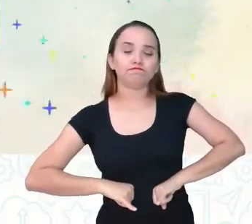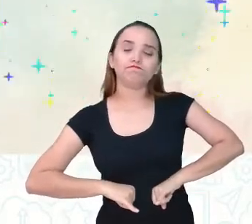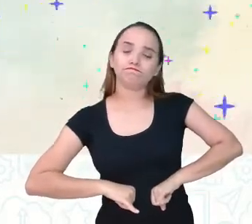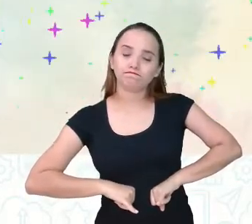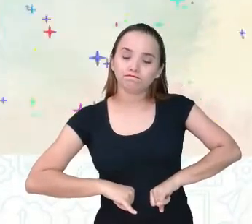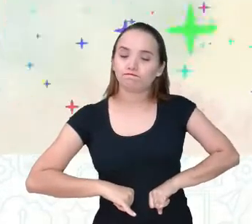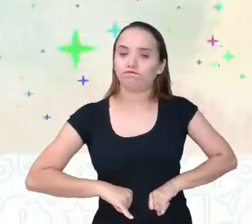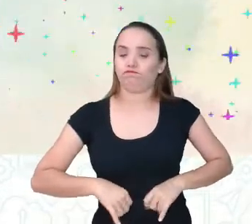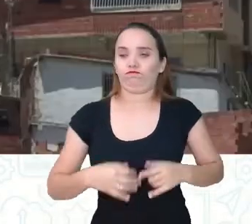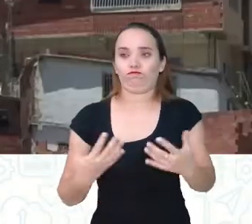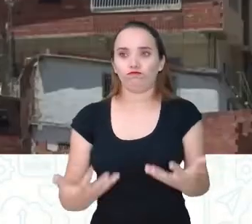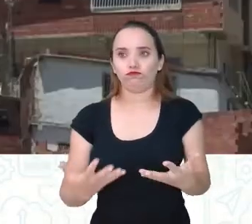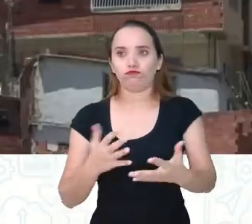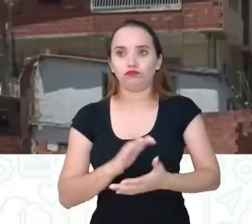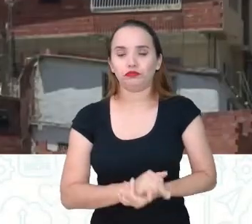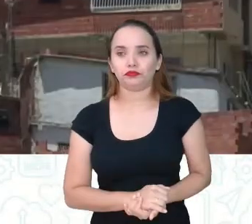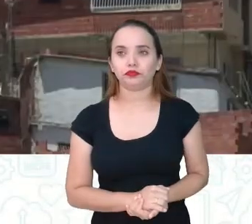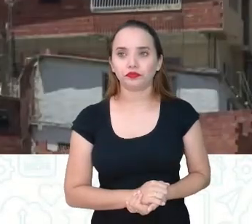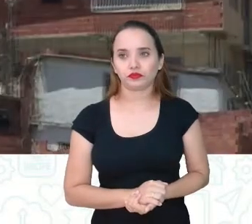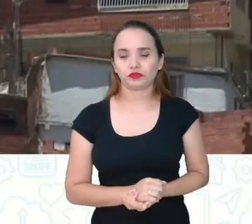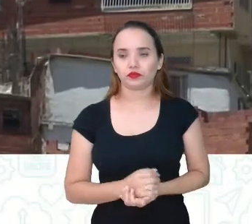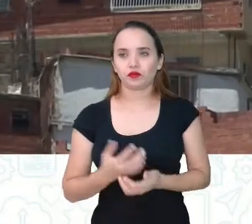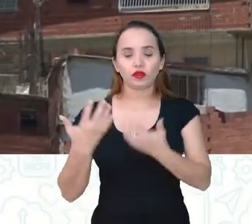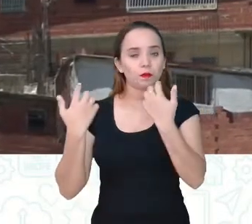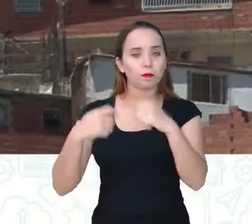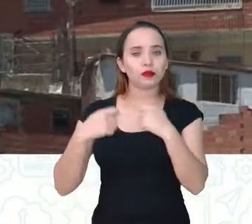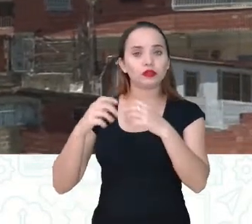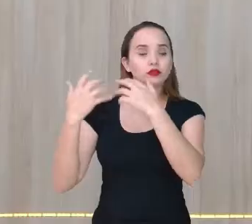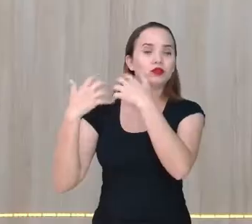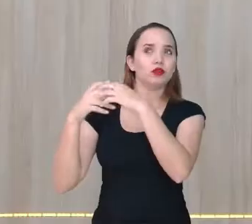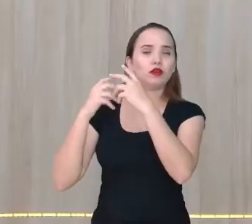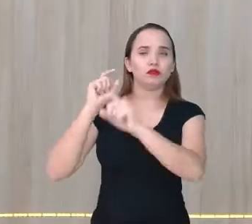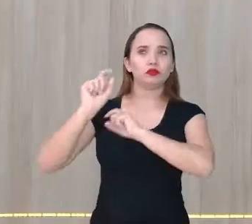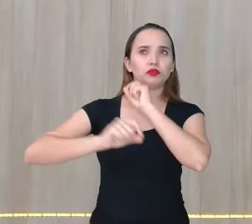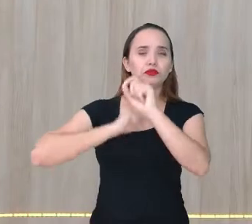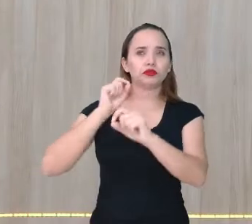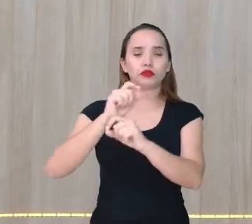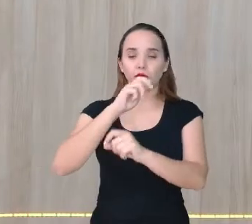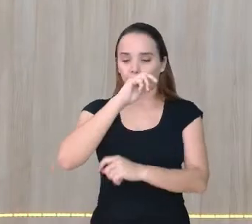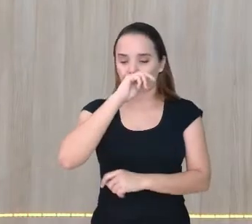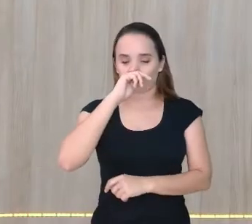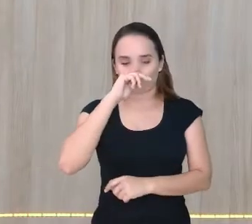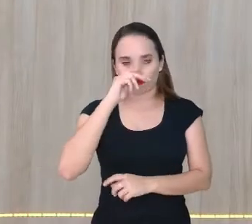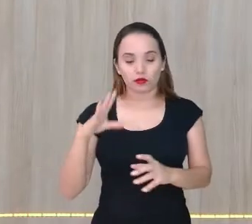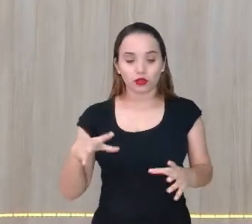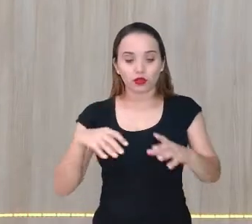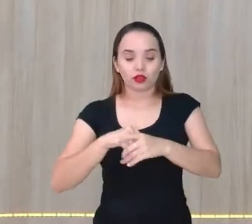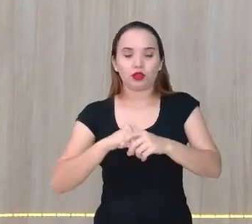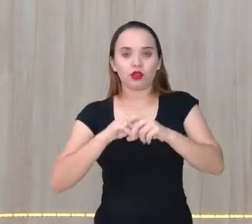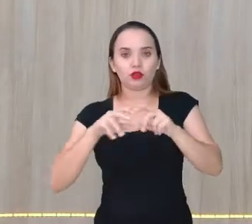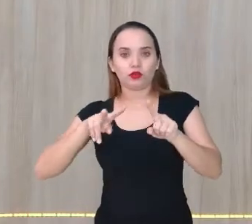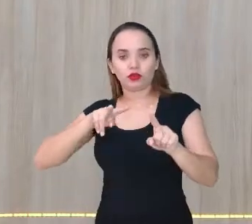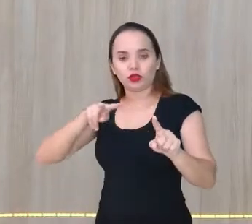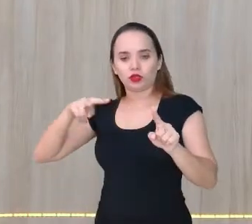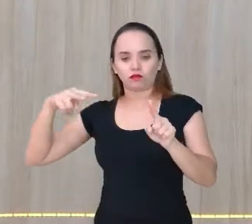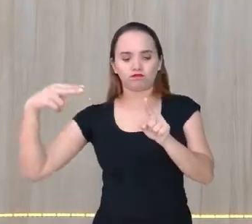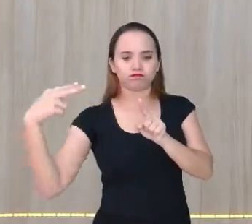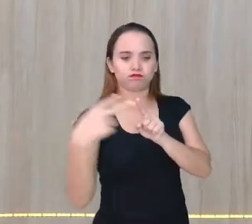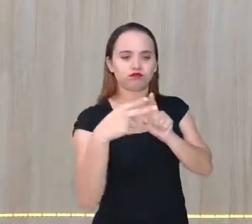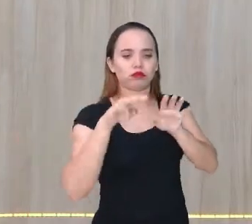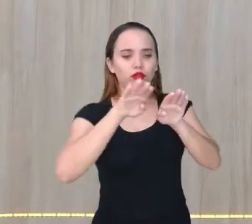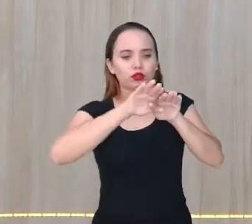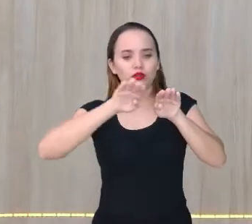né? O que podemos refletir? A gente reflete diante dessa problemática, dentro dessa perspectiva da